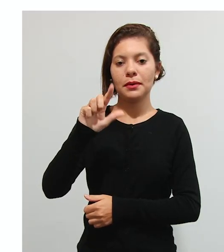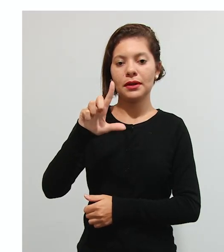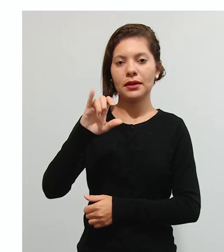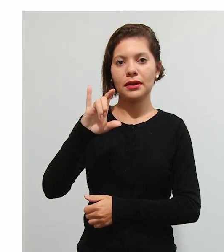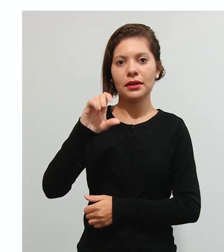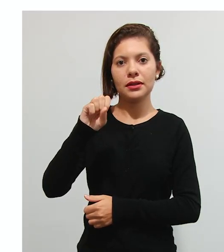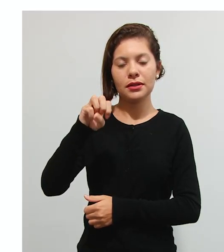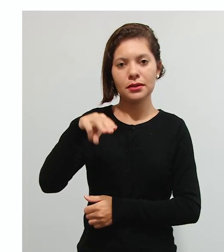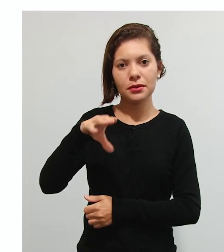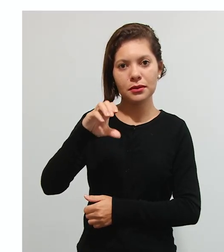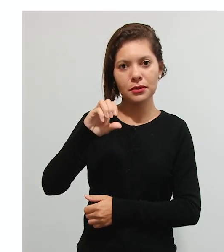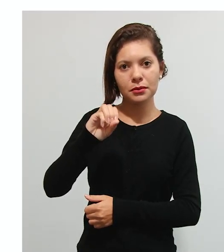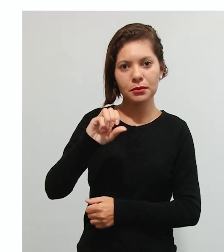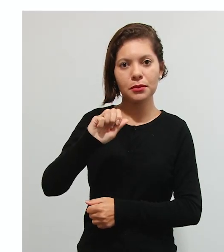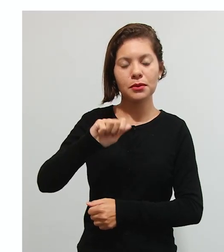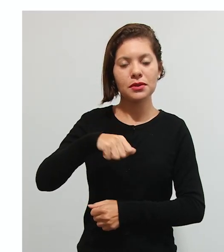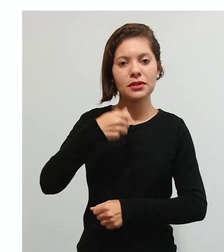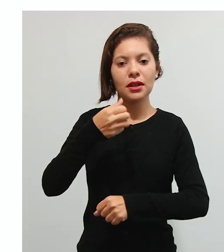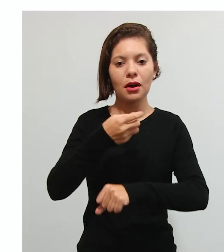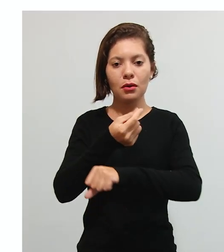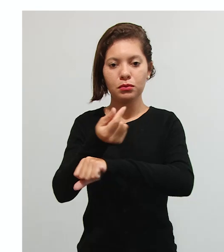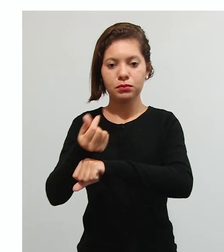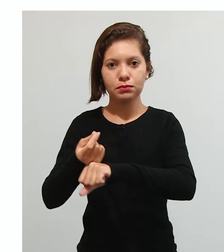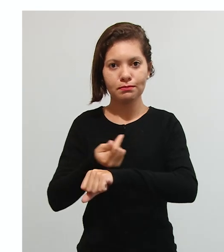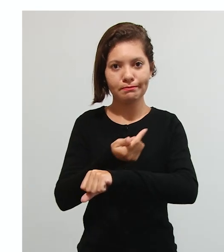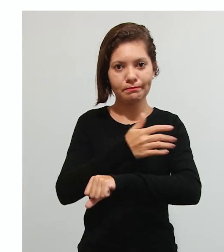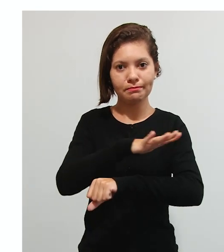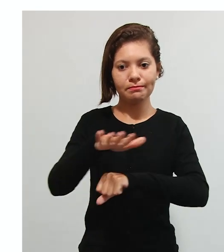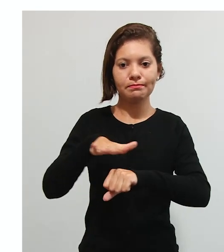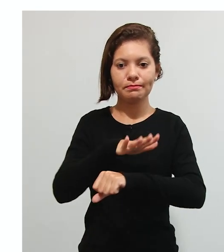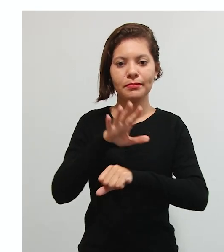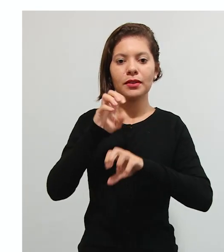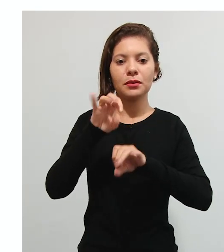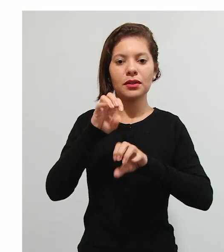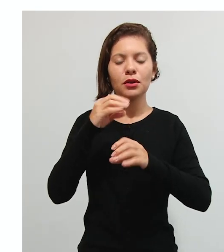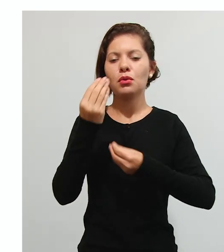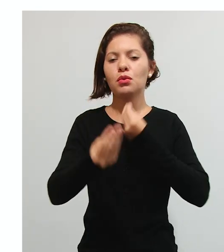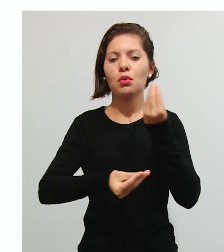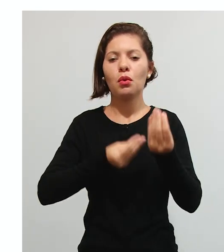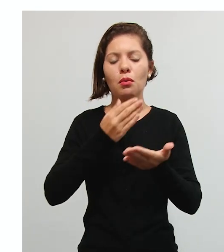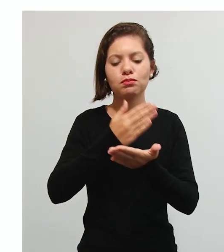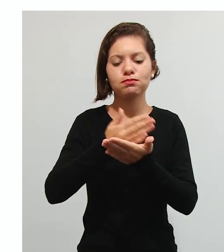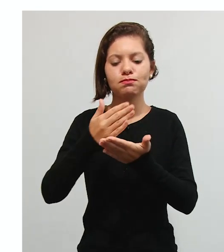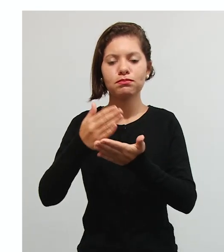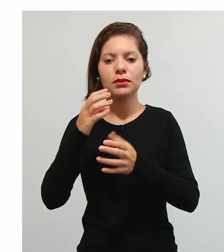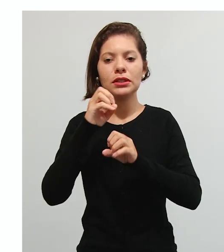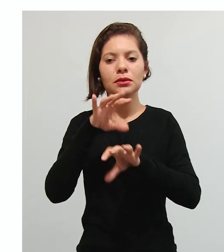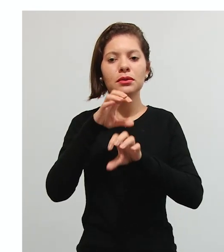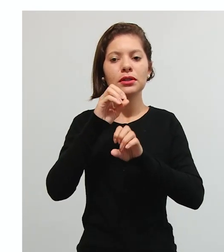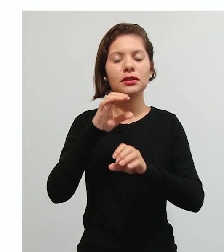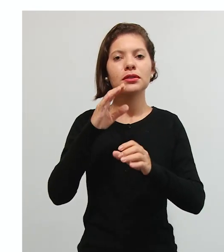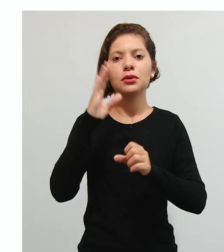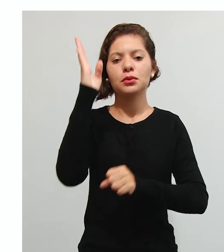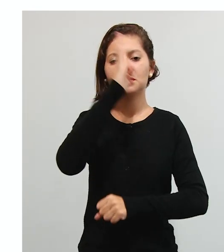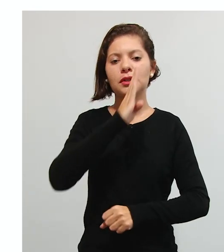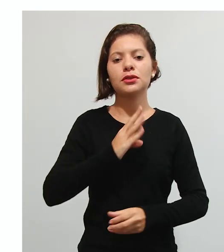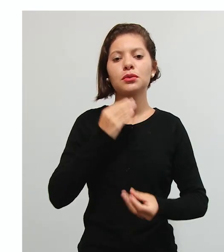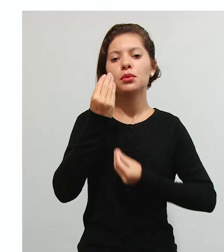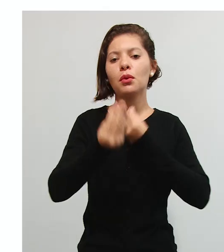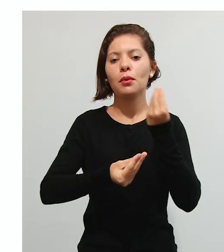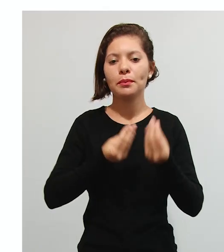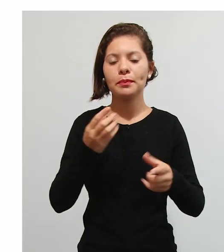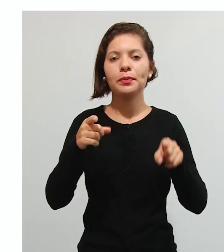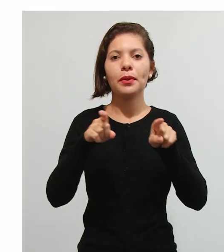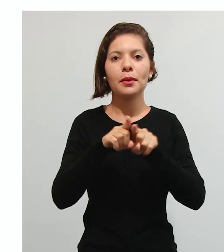Vamos falar também como se divide a educação no Brasil. Nós também vamos falar sobre as modalidades